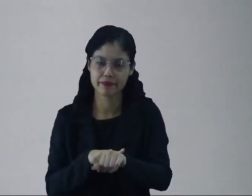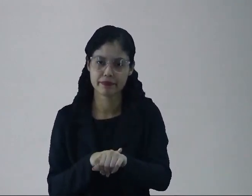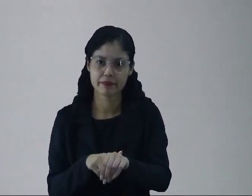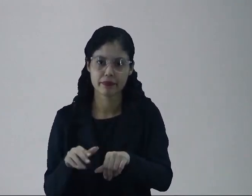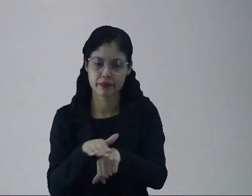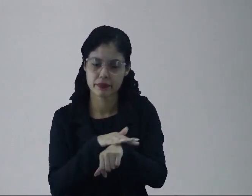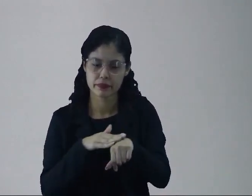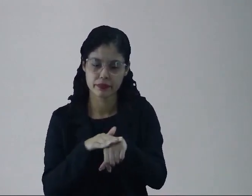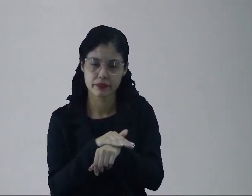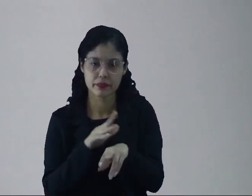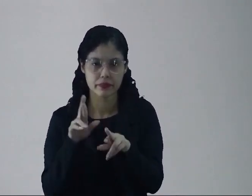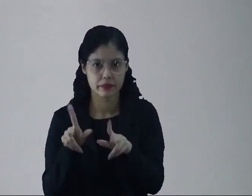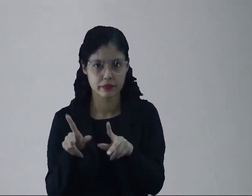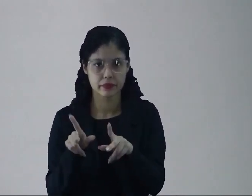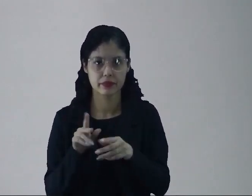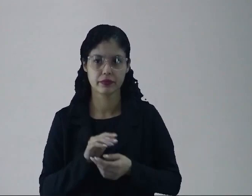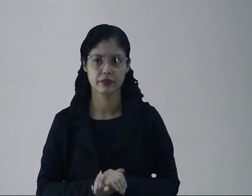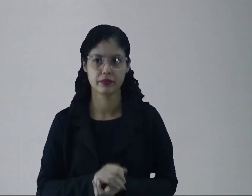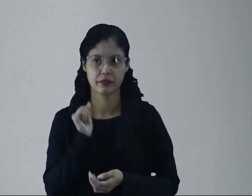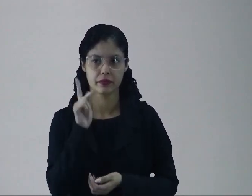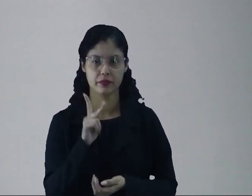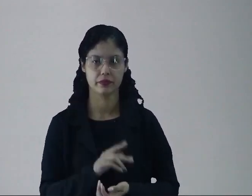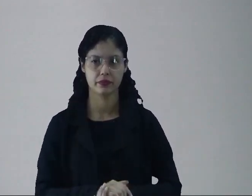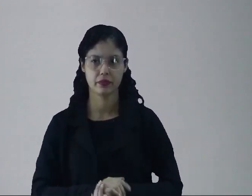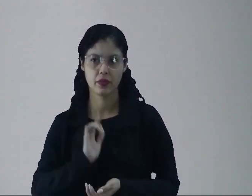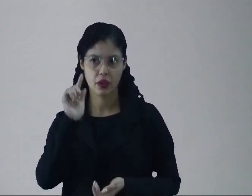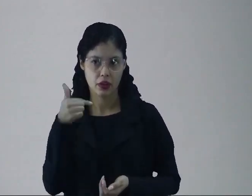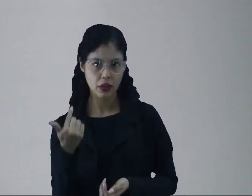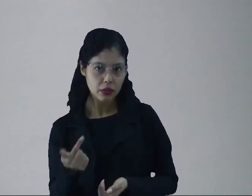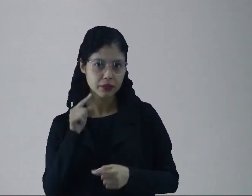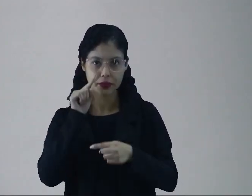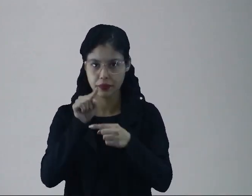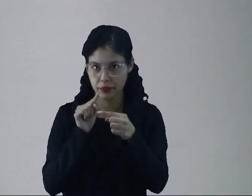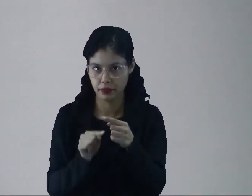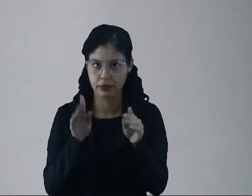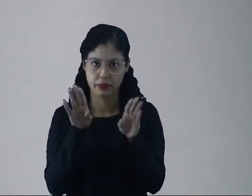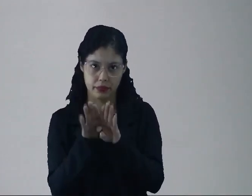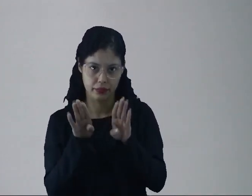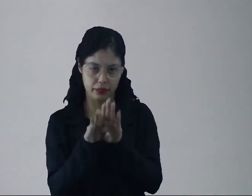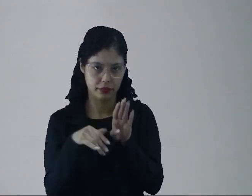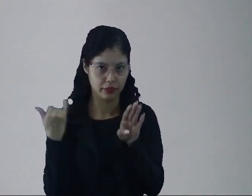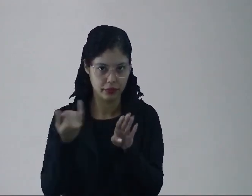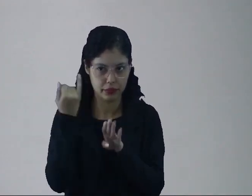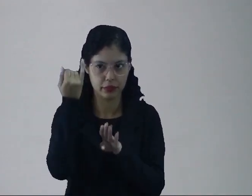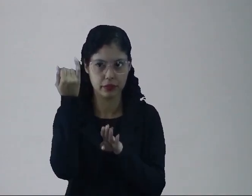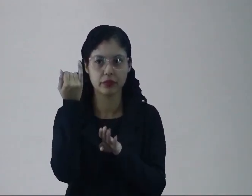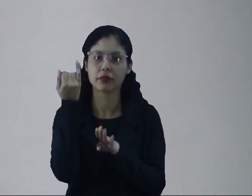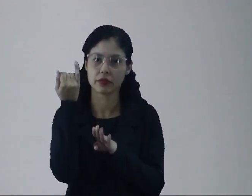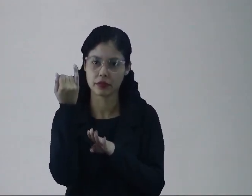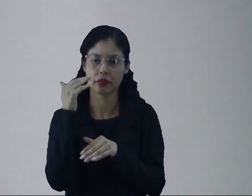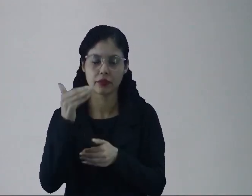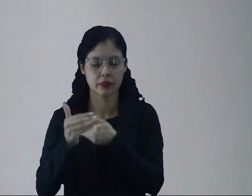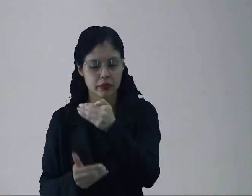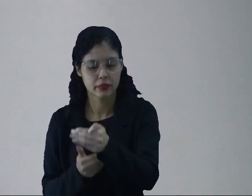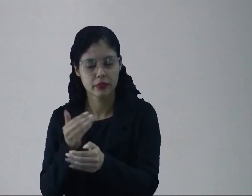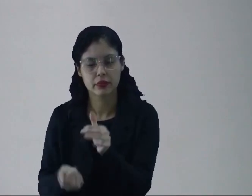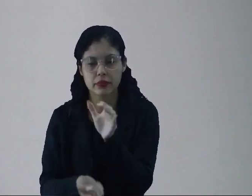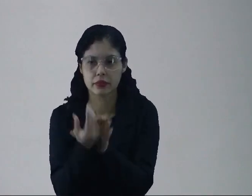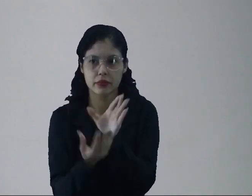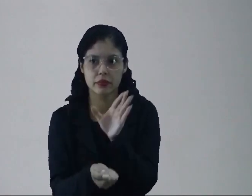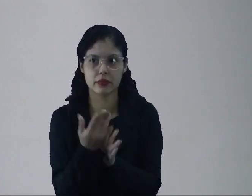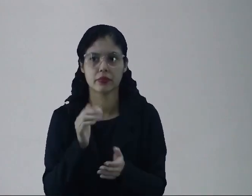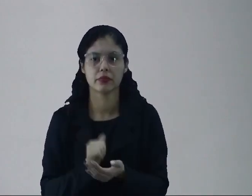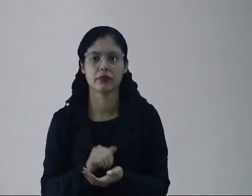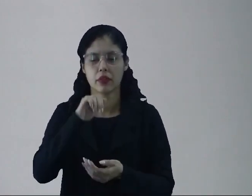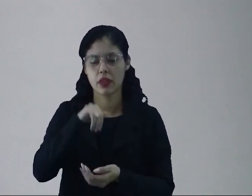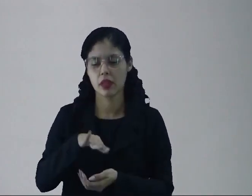dos tecidos e dos diferentes organismos, ok? A outra divisão, também importantíssima, principalmente para o processo reprodutivo, é